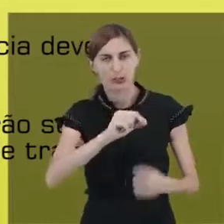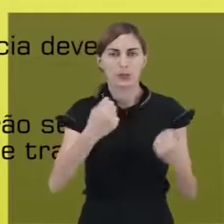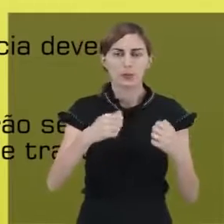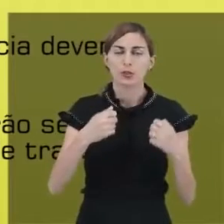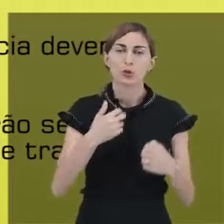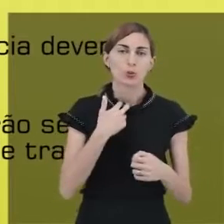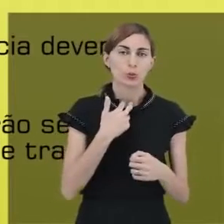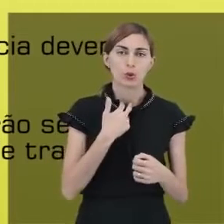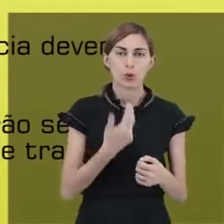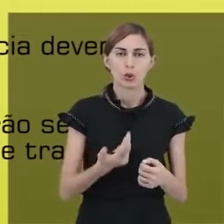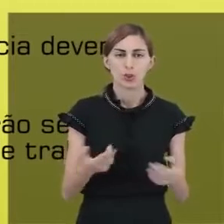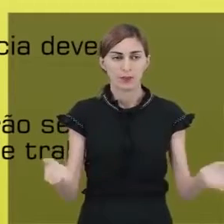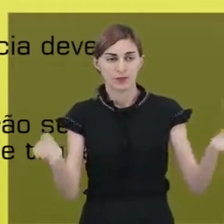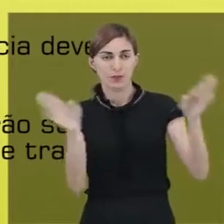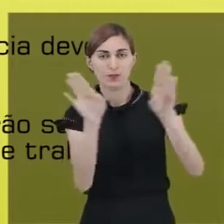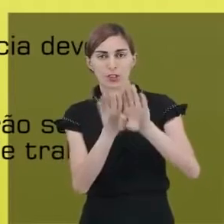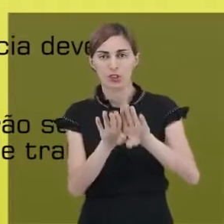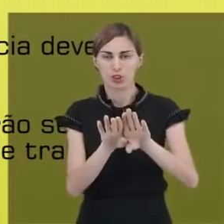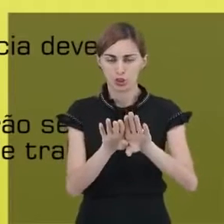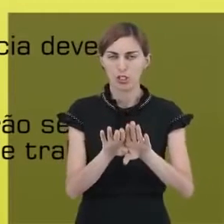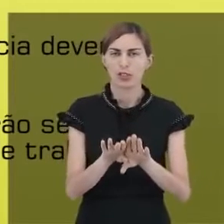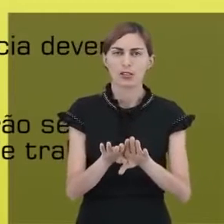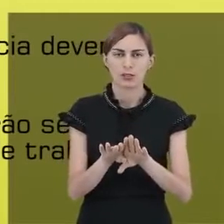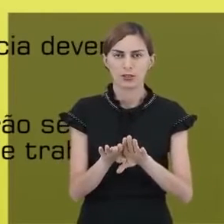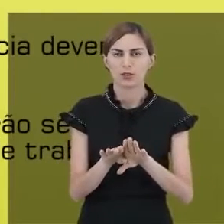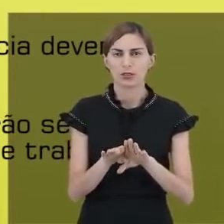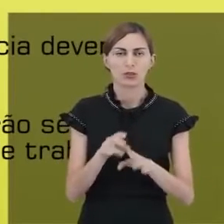não podem ser fechadas, né,